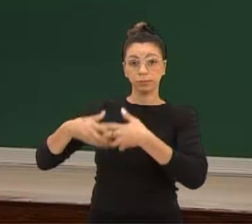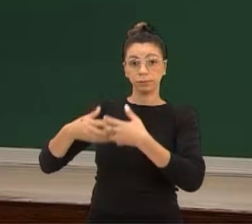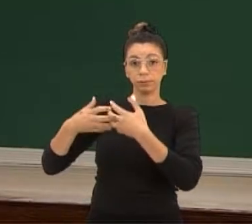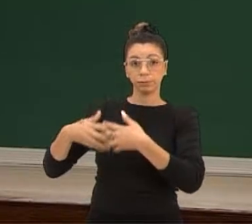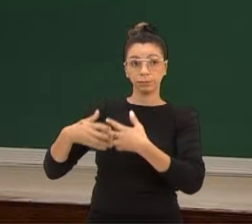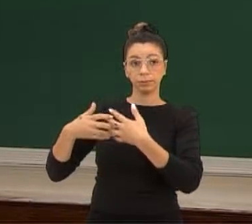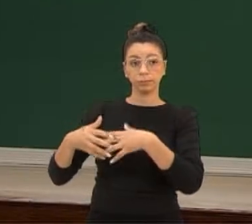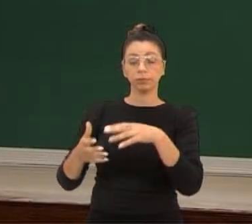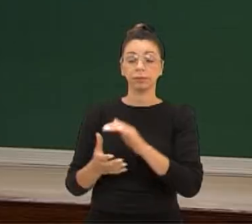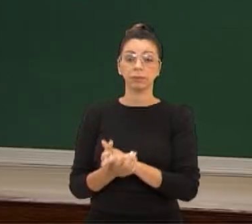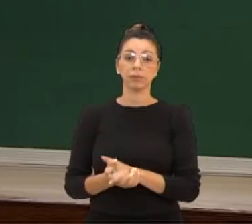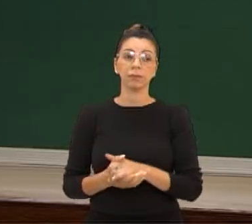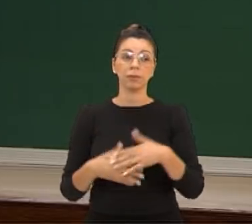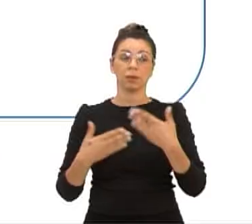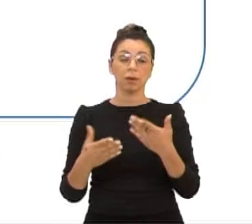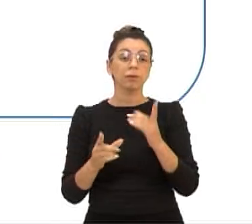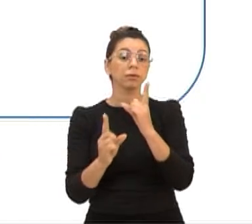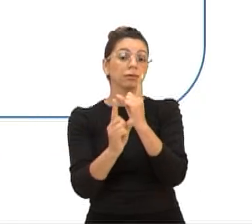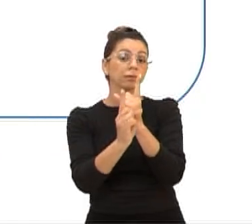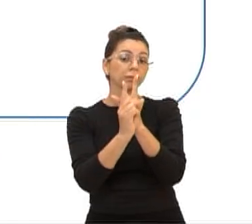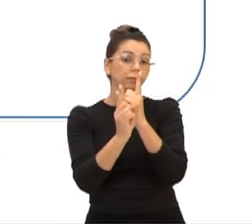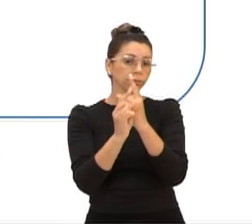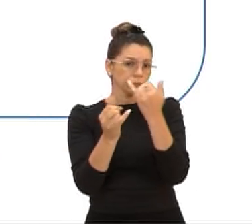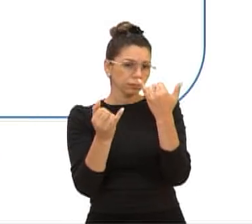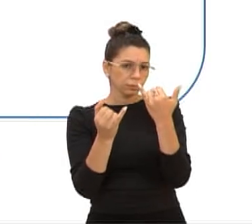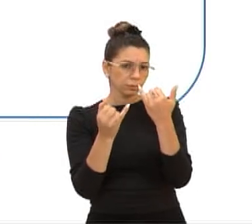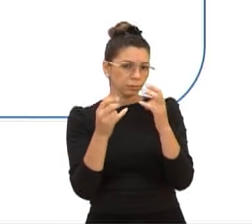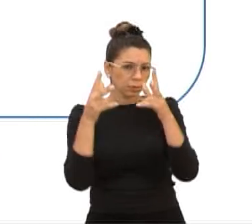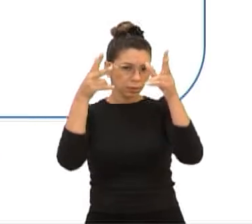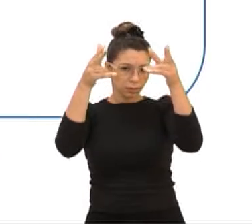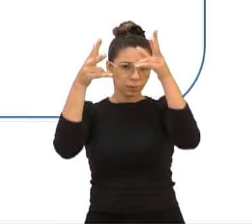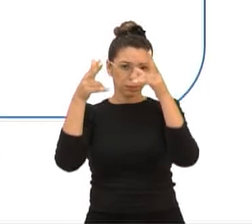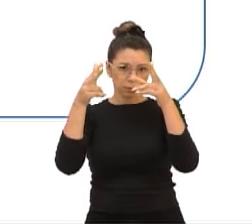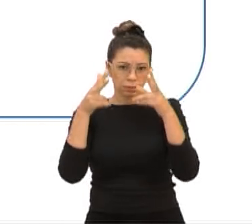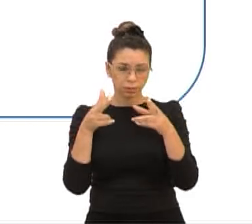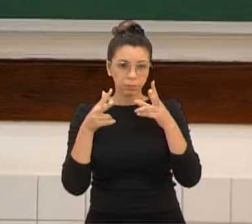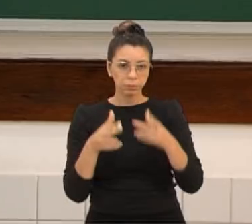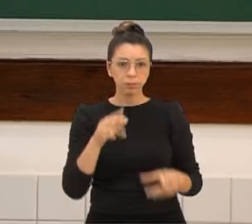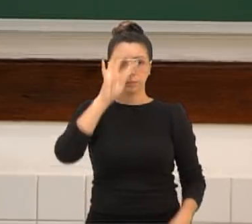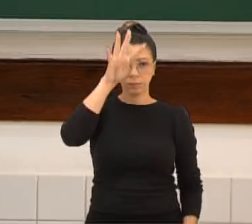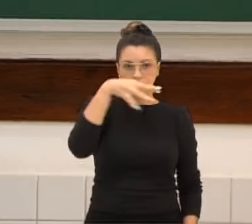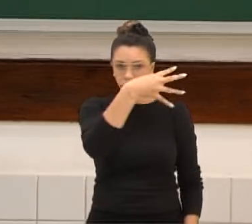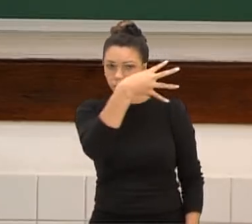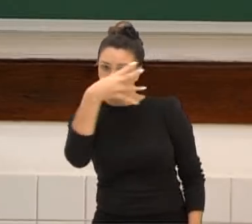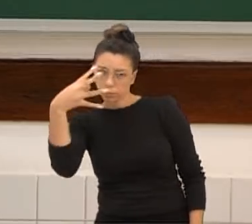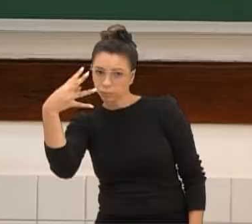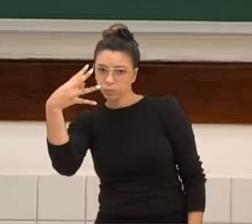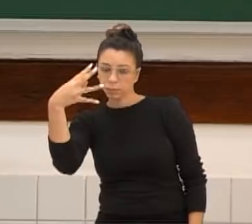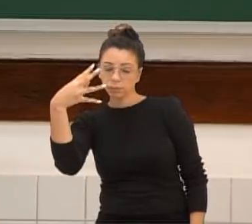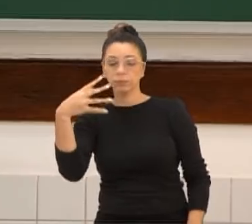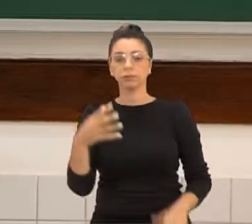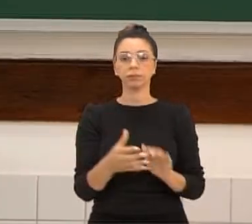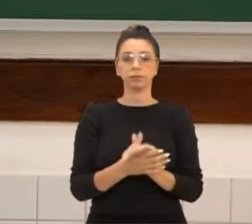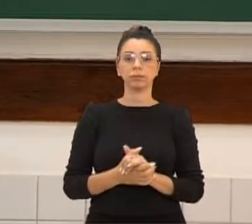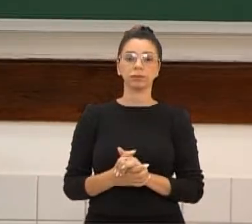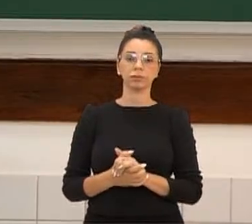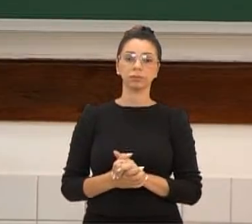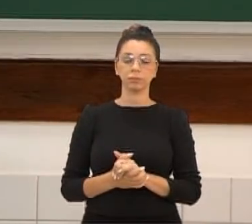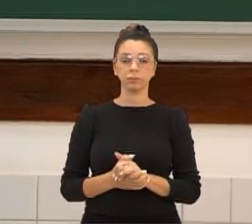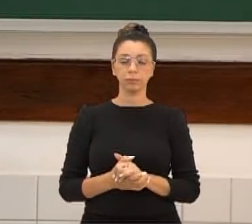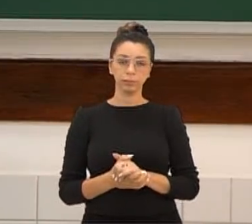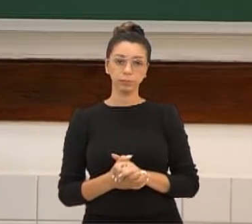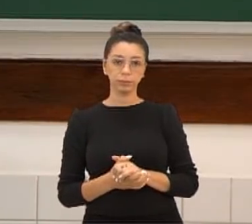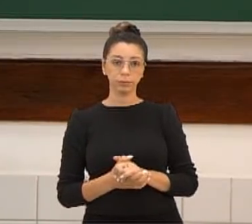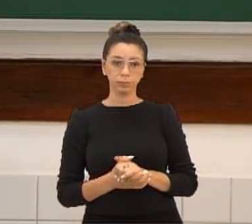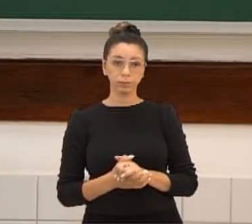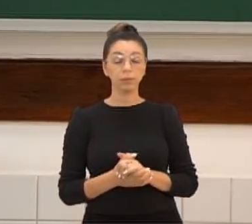As medidas encontradas, elas foram iguais em todas as tabelas, tá? As medidas que a gente